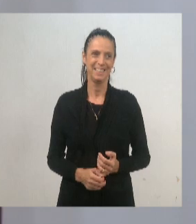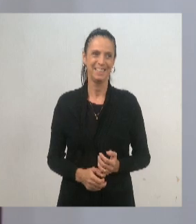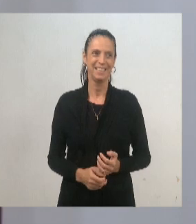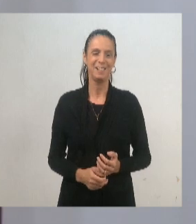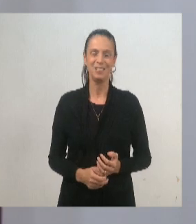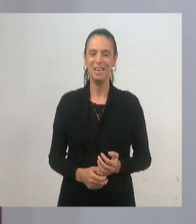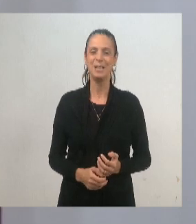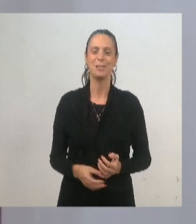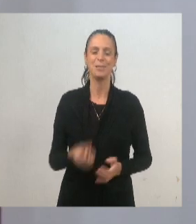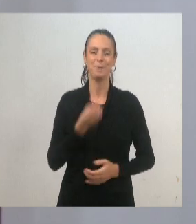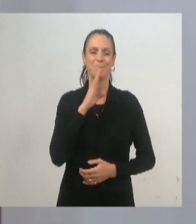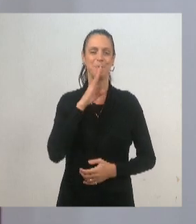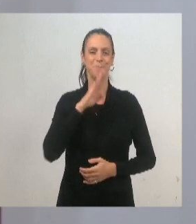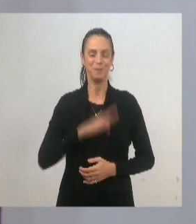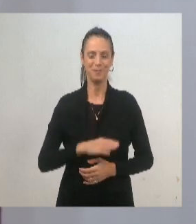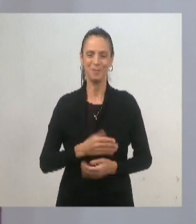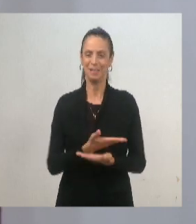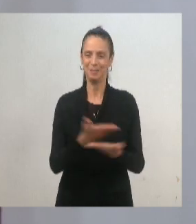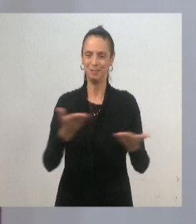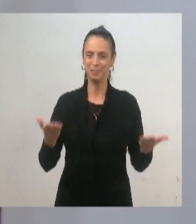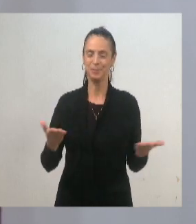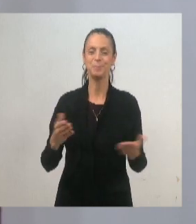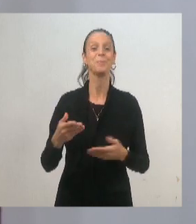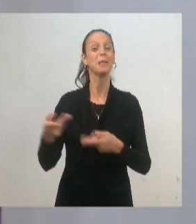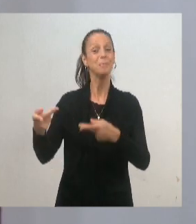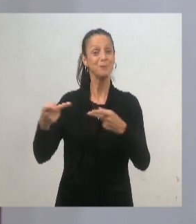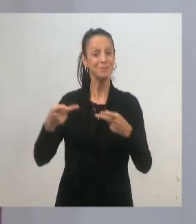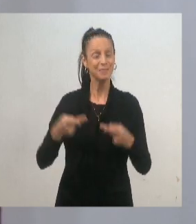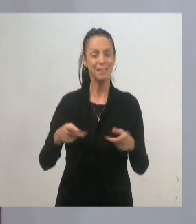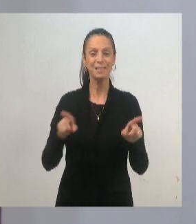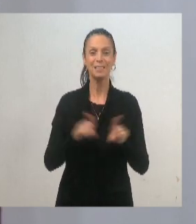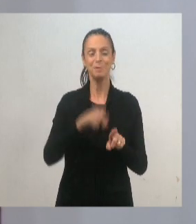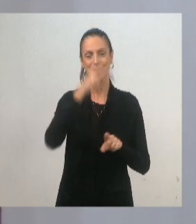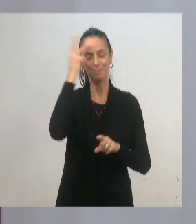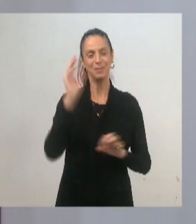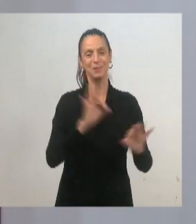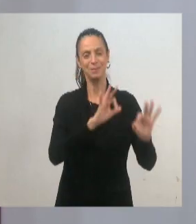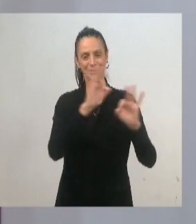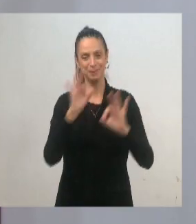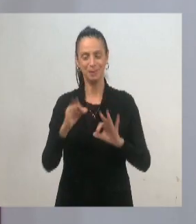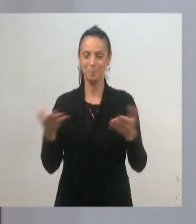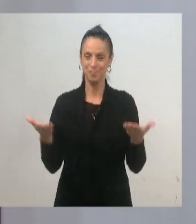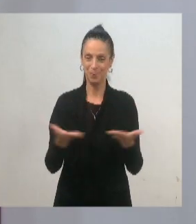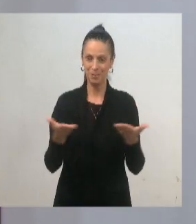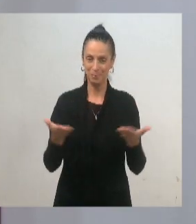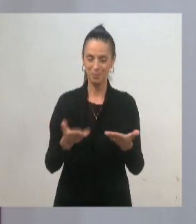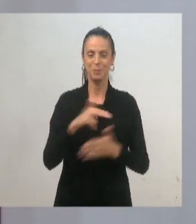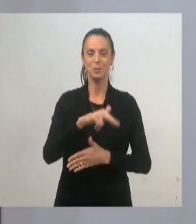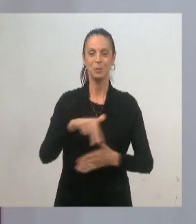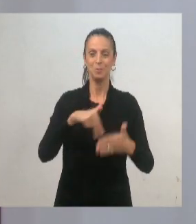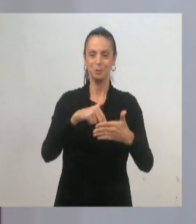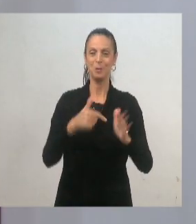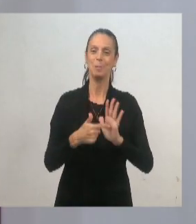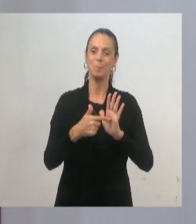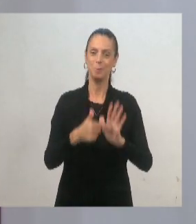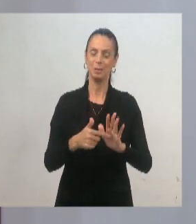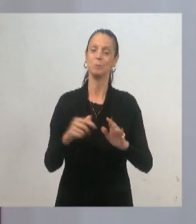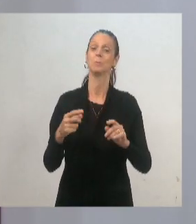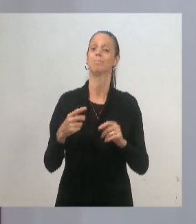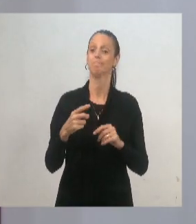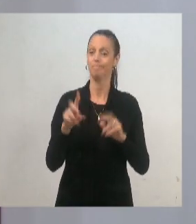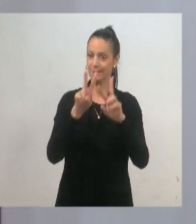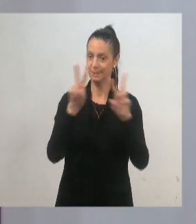Boa tarde, colegas vereadores, convidados e a todos que nos acompanham. Hoje eu trago na tribuna um assunto de interesse de toda a